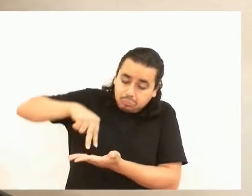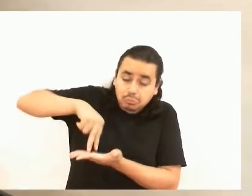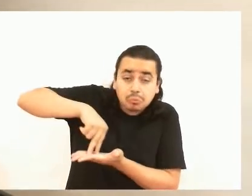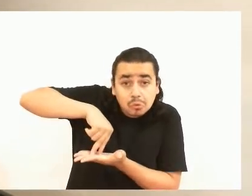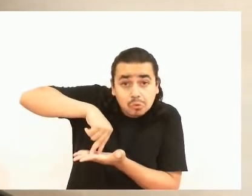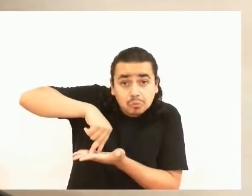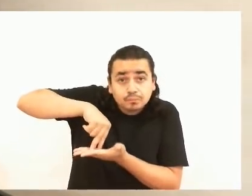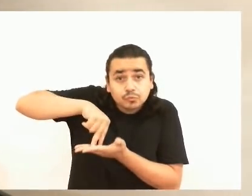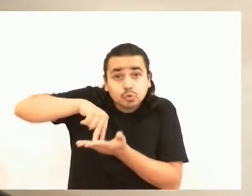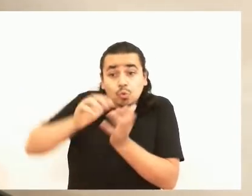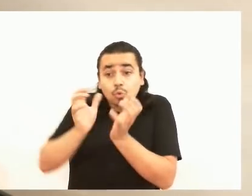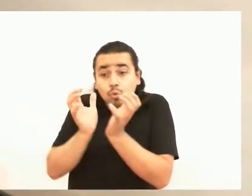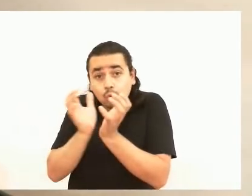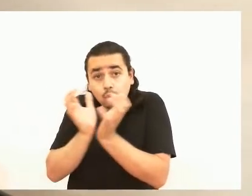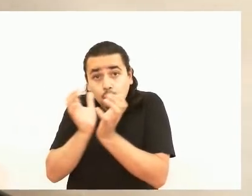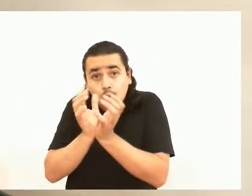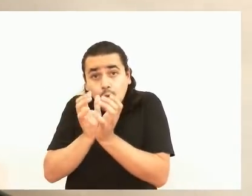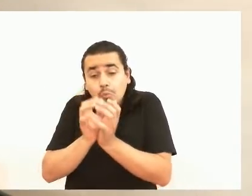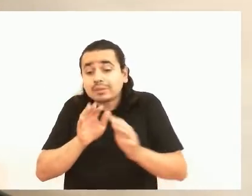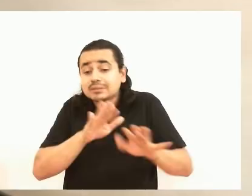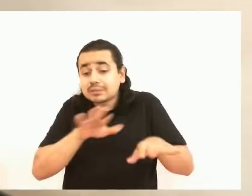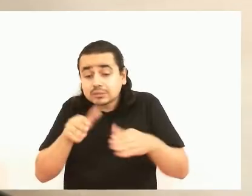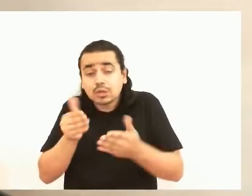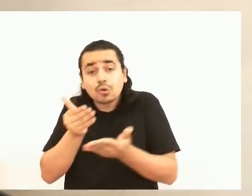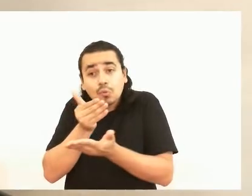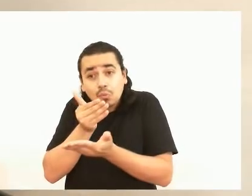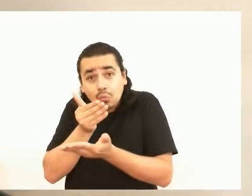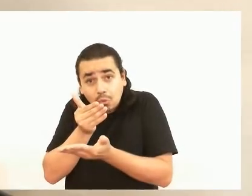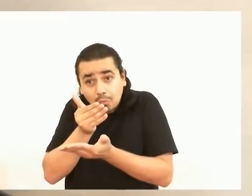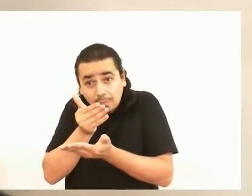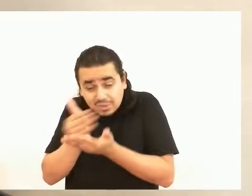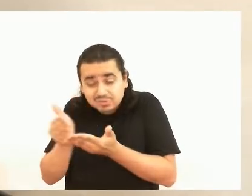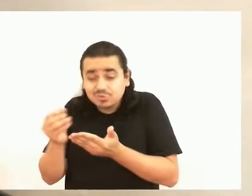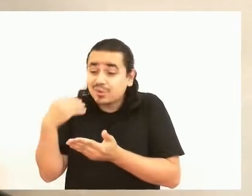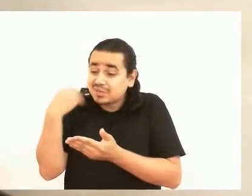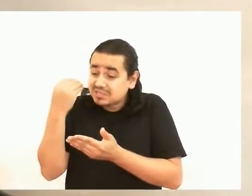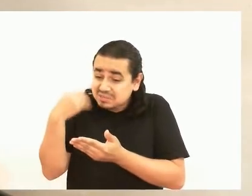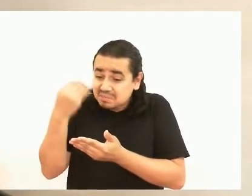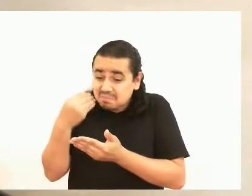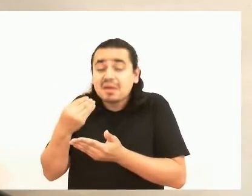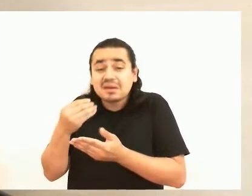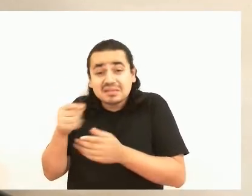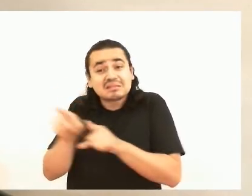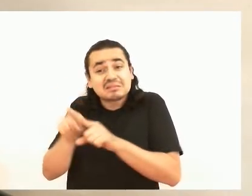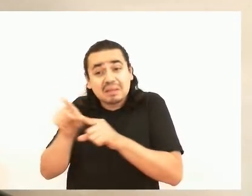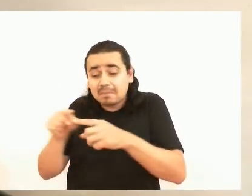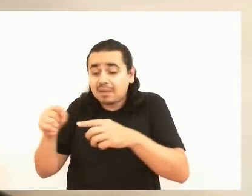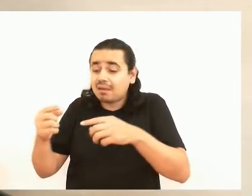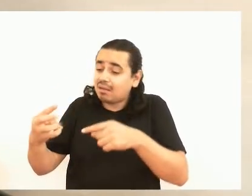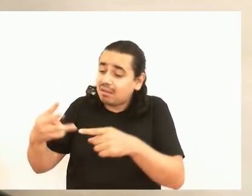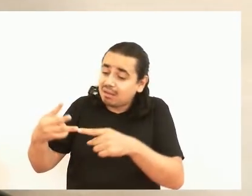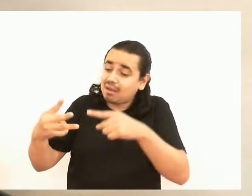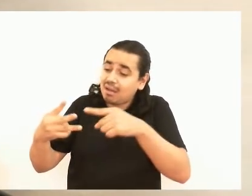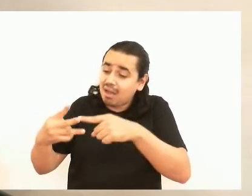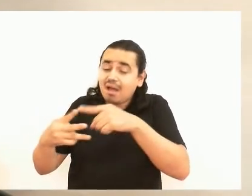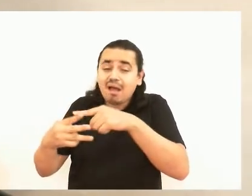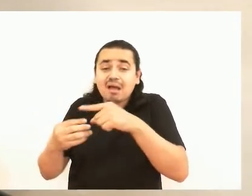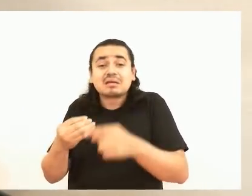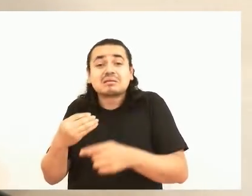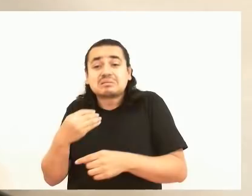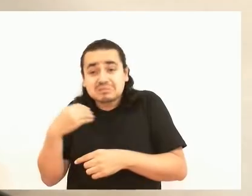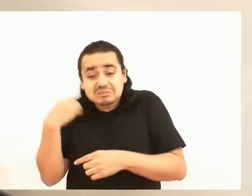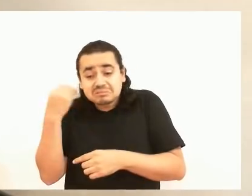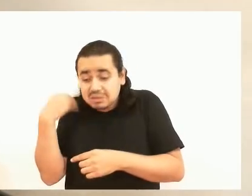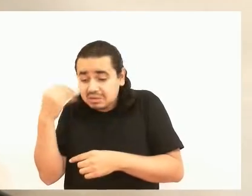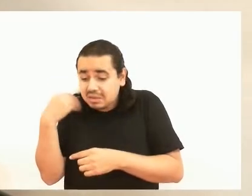grupo aumente muitas crianças começaram a fazer mais experimentações os outros níveis também e aí começava a ter